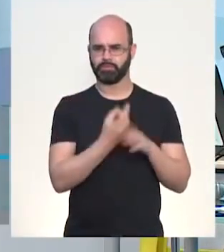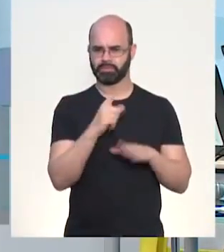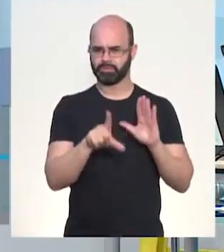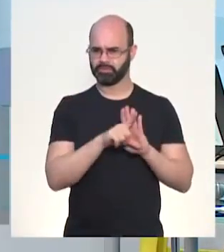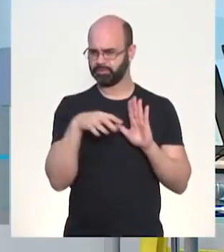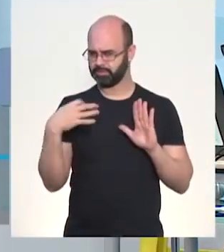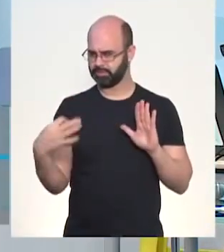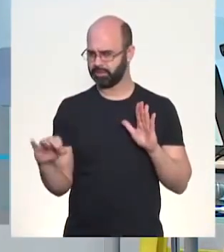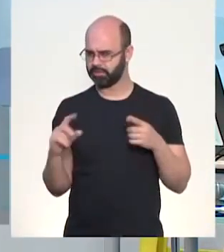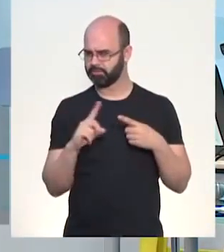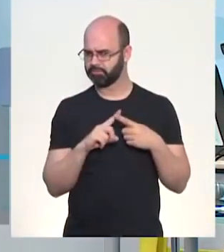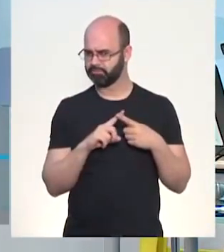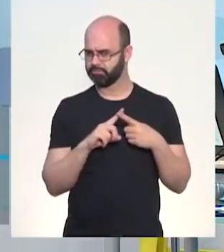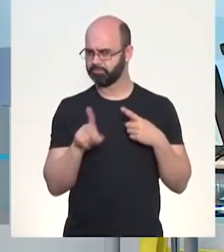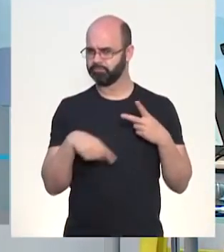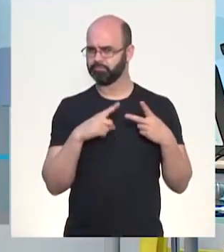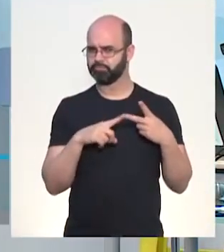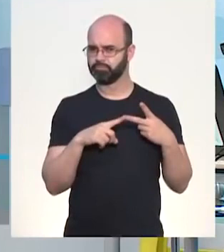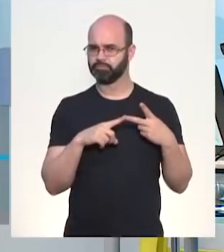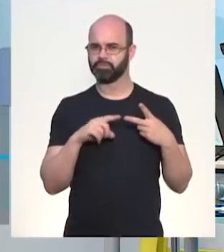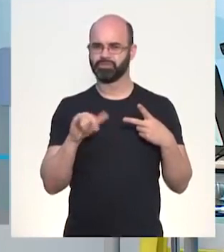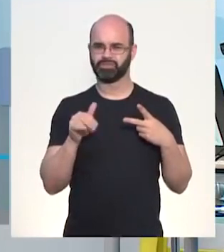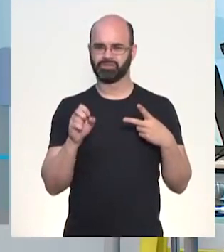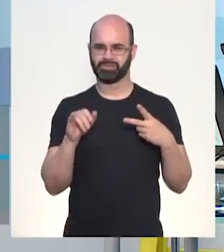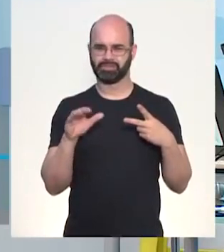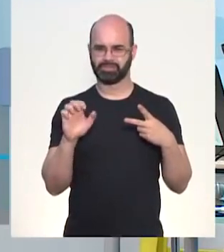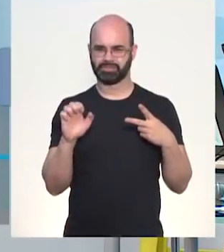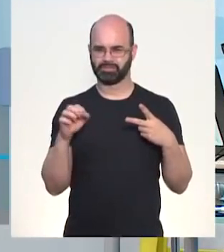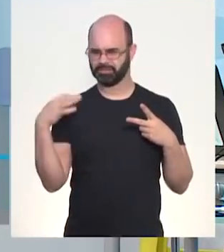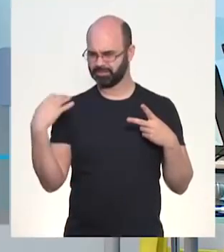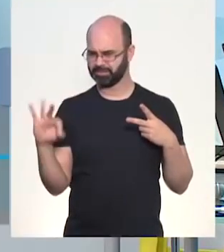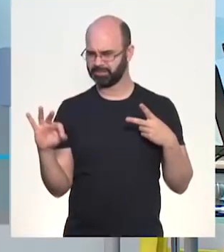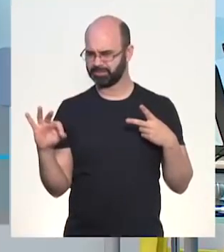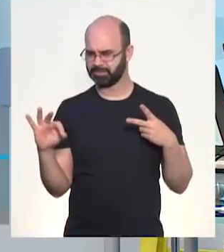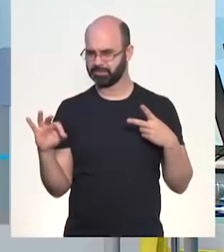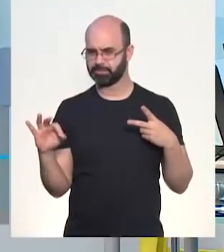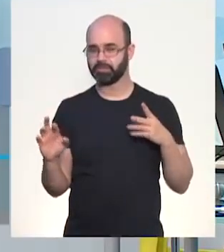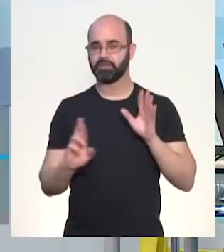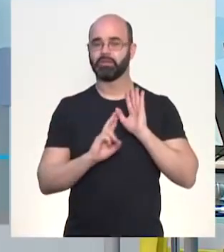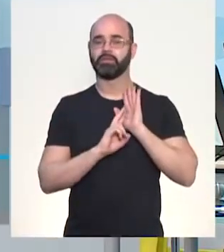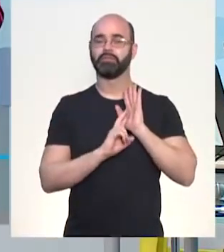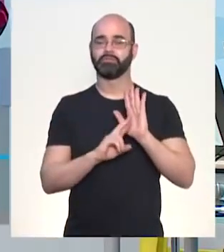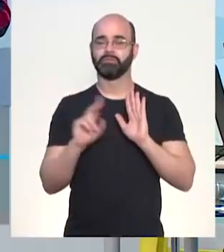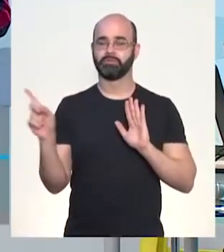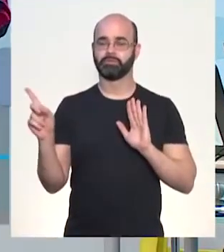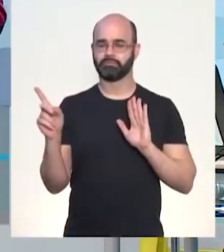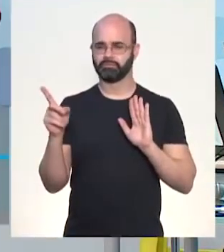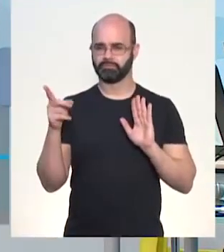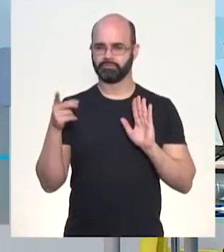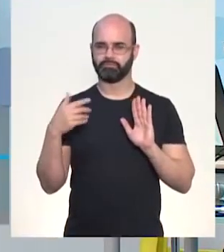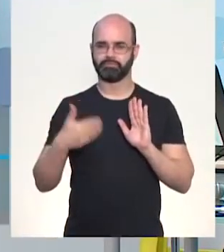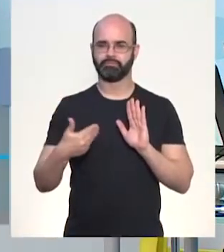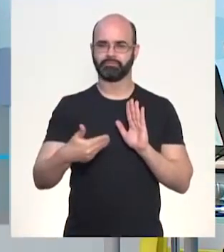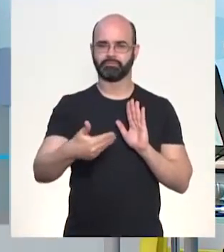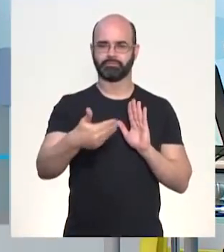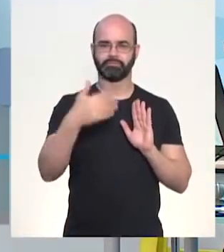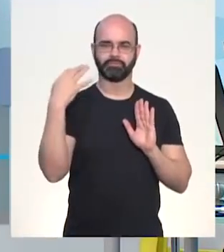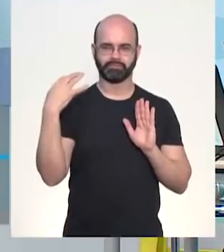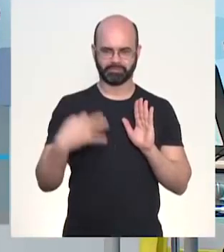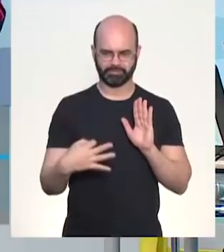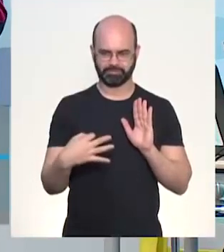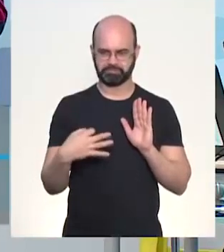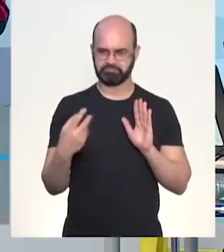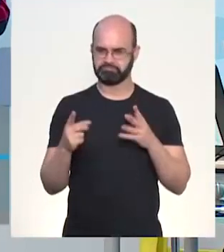Tudo bem? A lei de formação da Joyce é correta? Ela representa a continuidade dessa